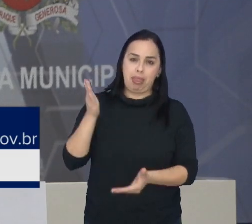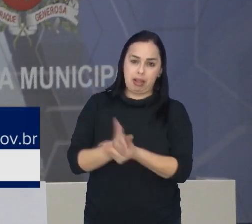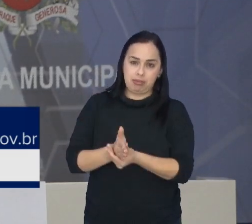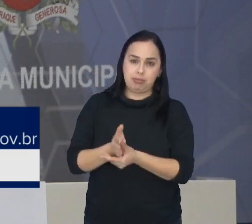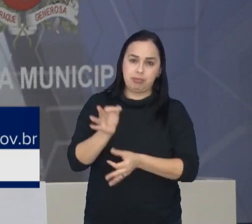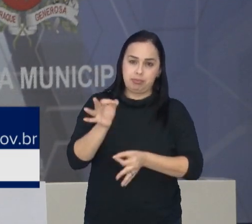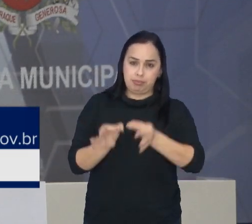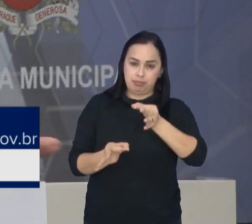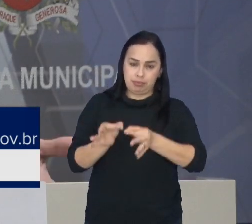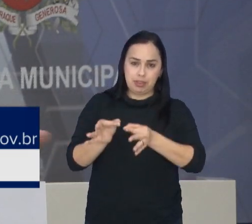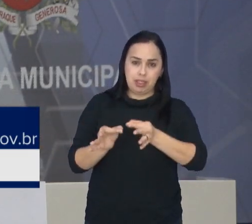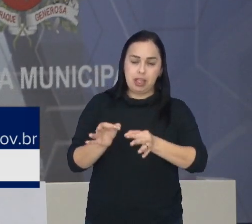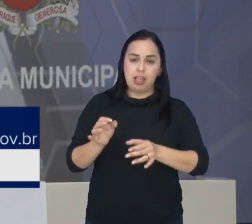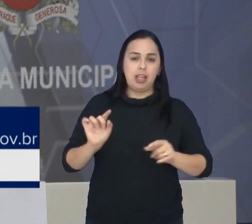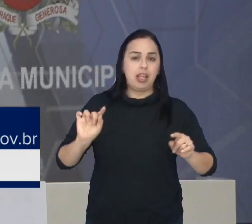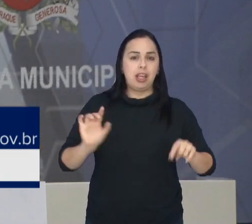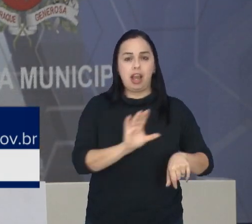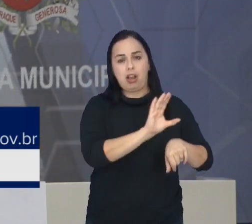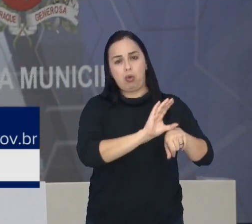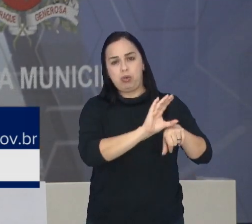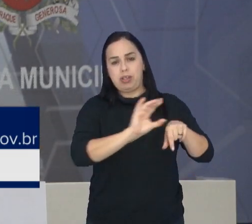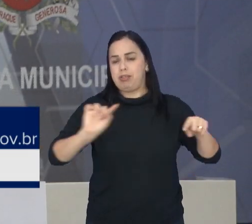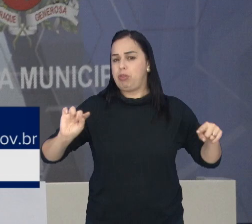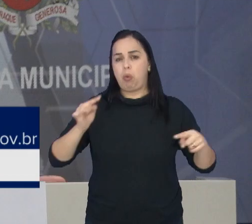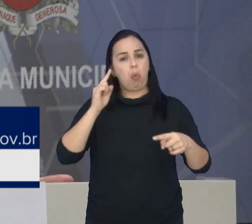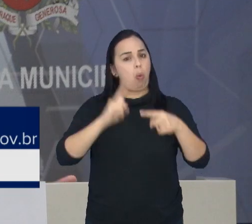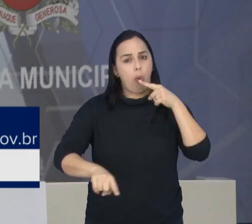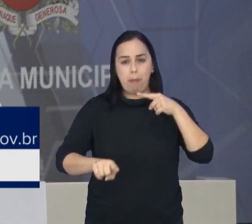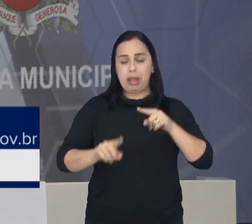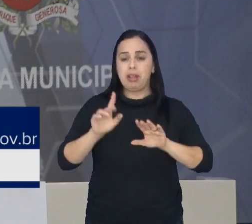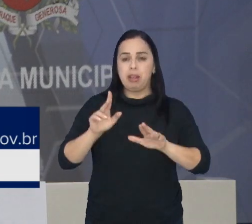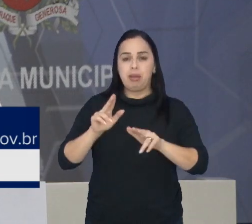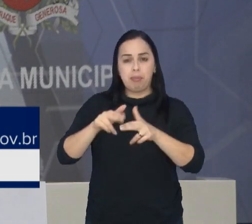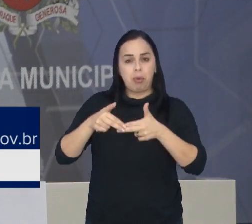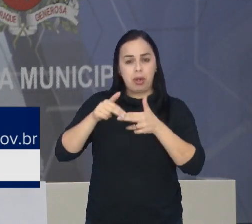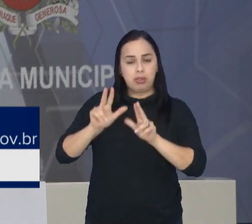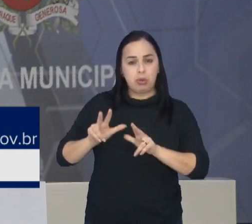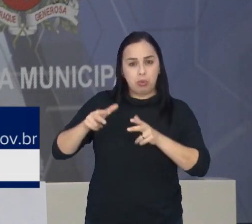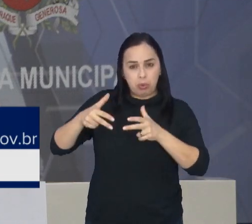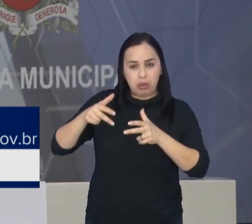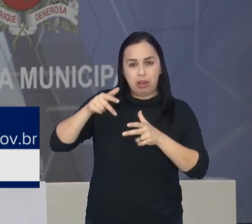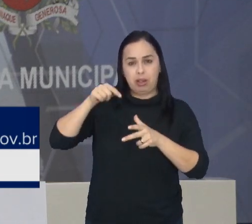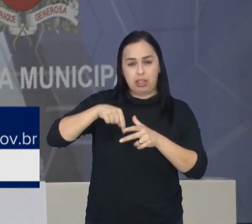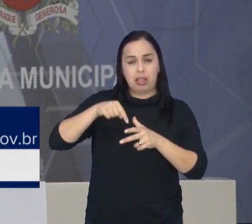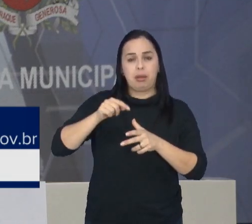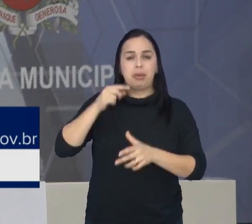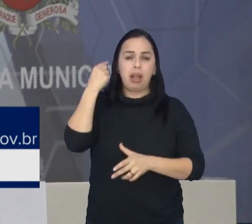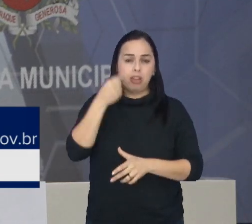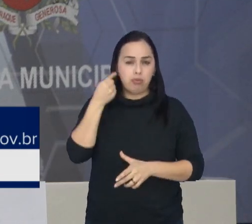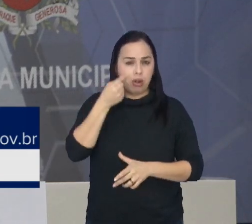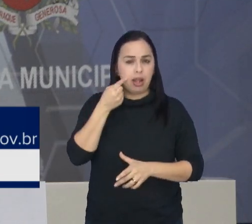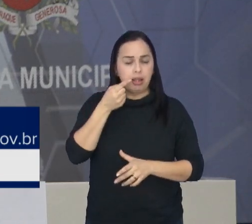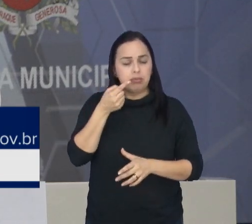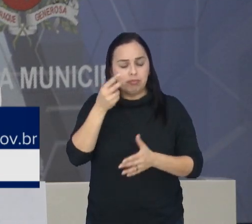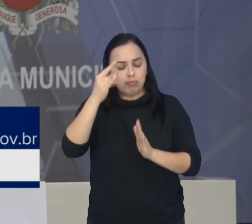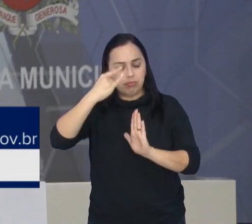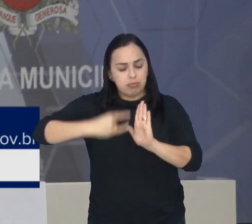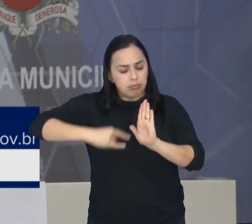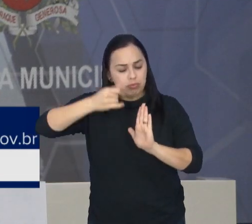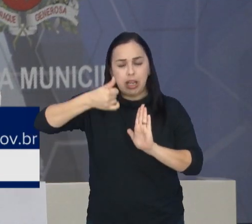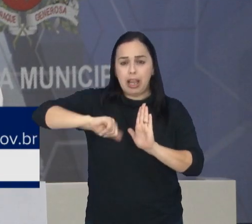de constitucionalidade. Até nós temos advogados aqui no nosso meio de vereadores. Porque esse